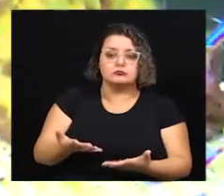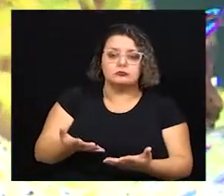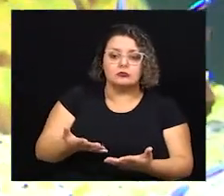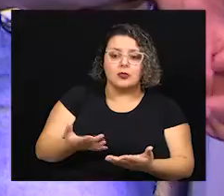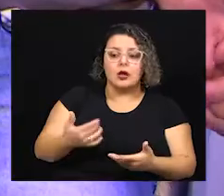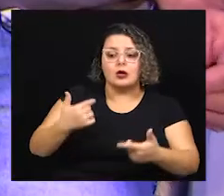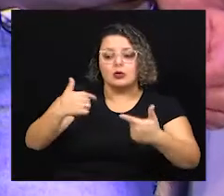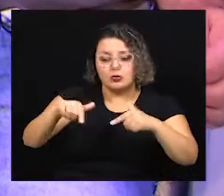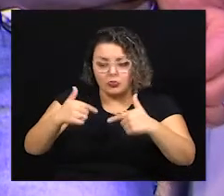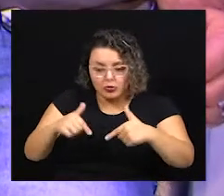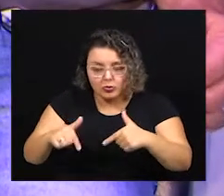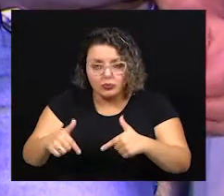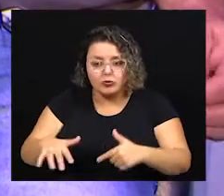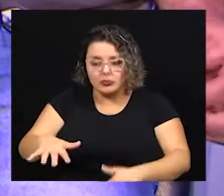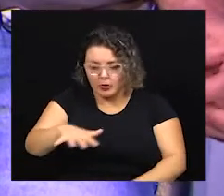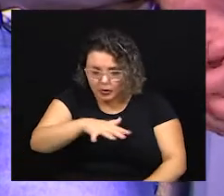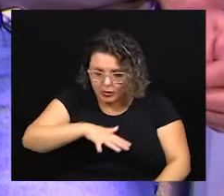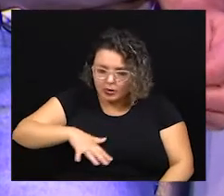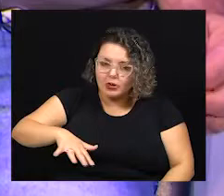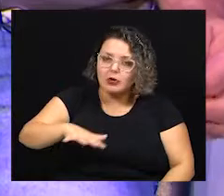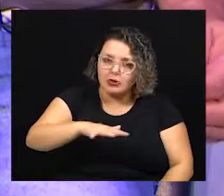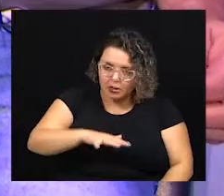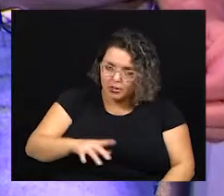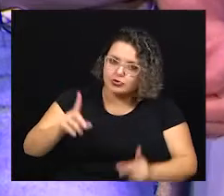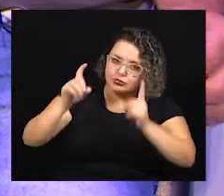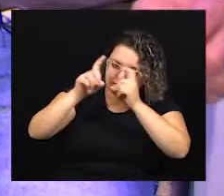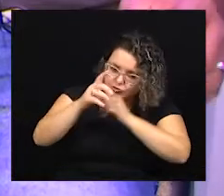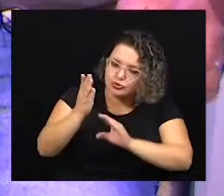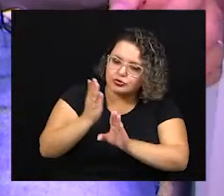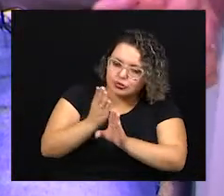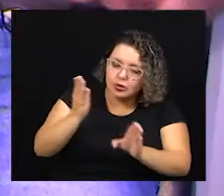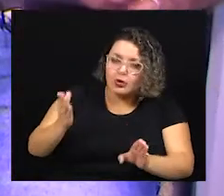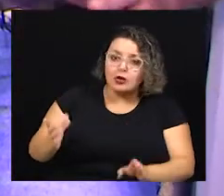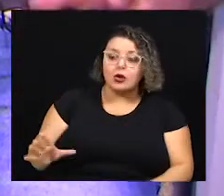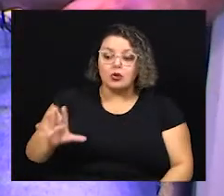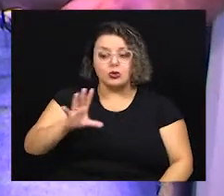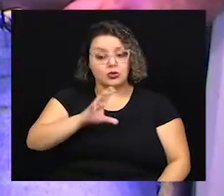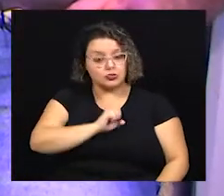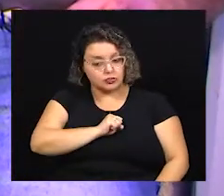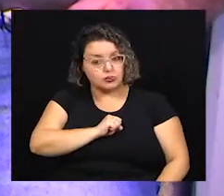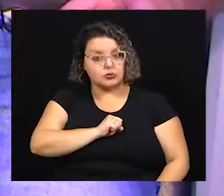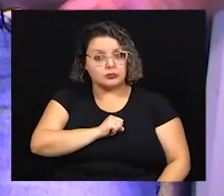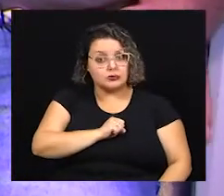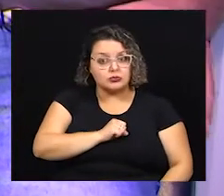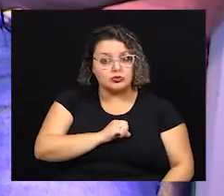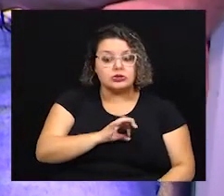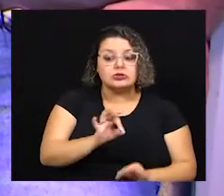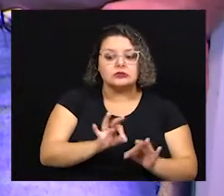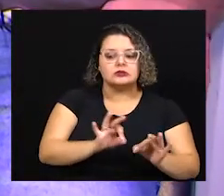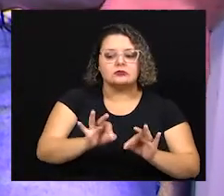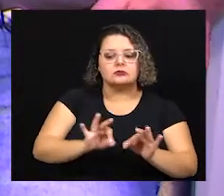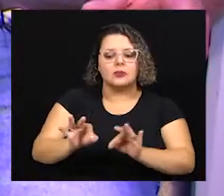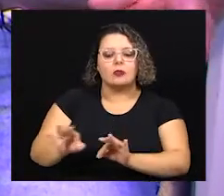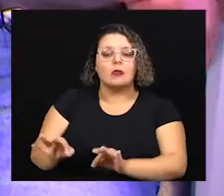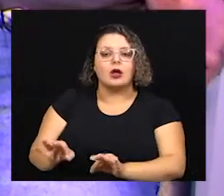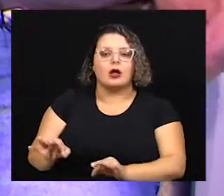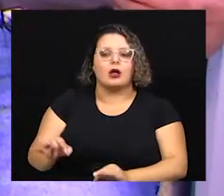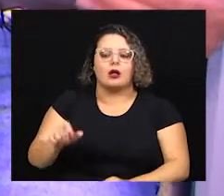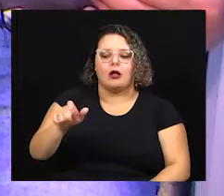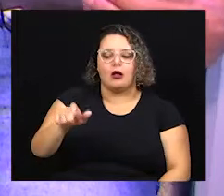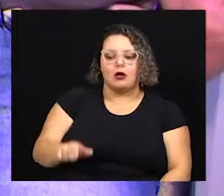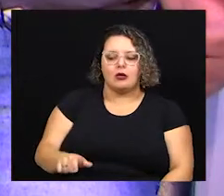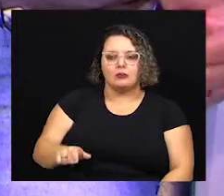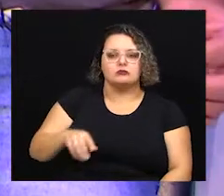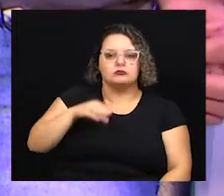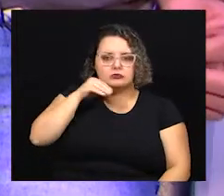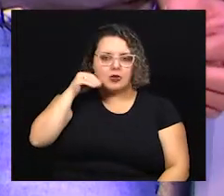mão de obra no ramo é difícil. Tá? A gente gosta sempre de lapidar o funcionário, a gente